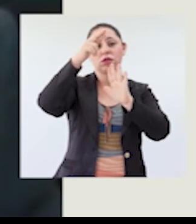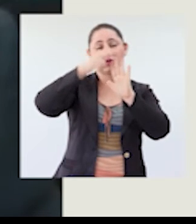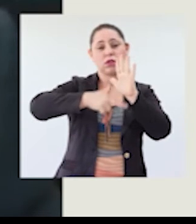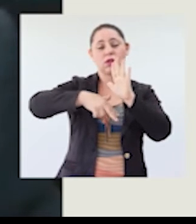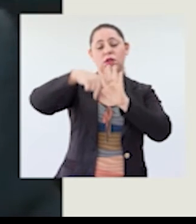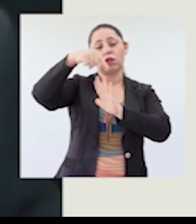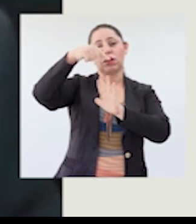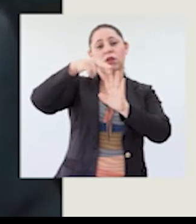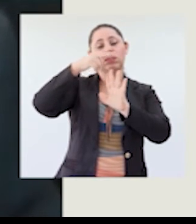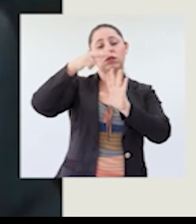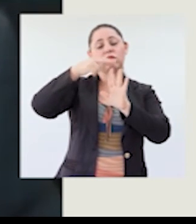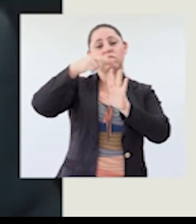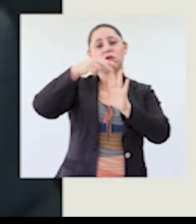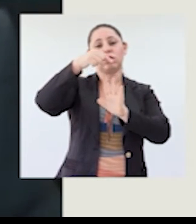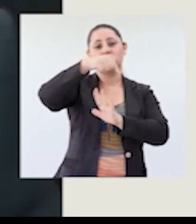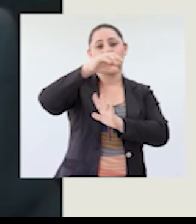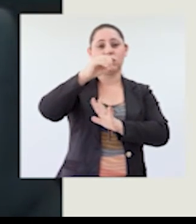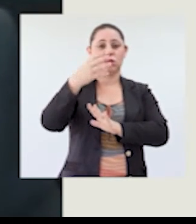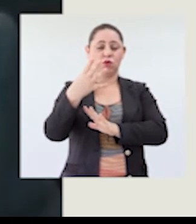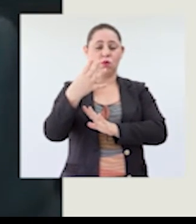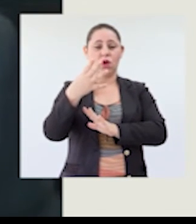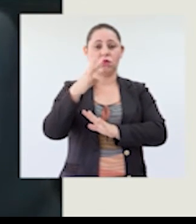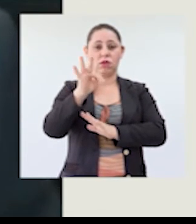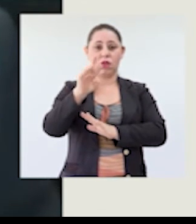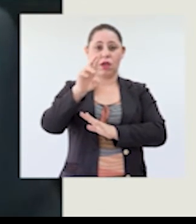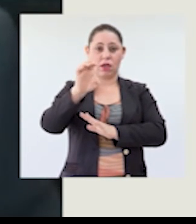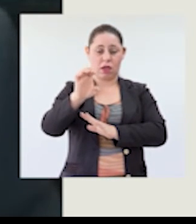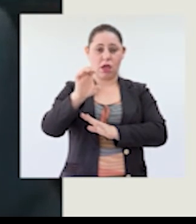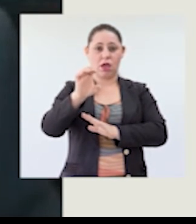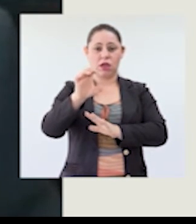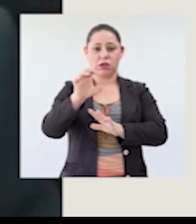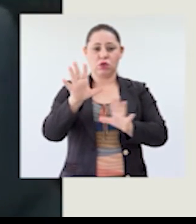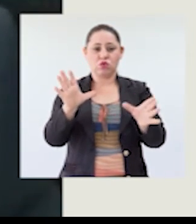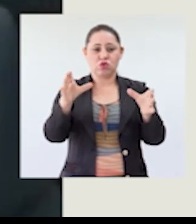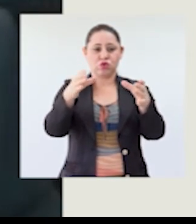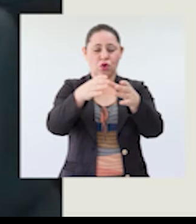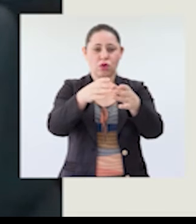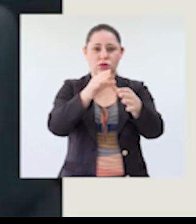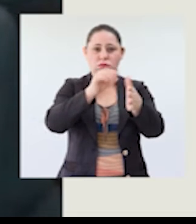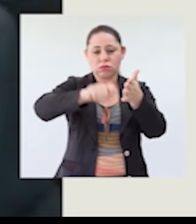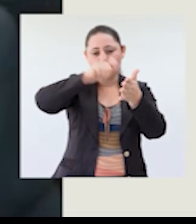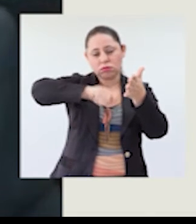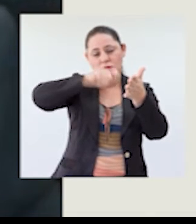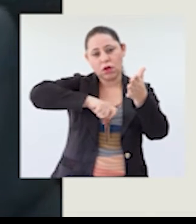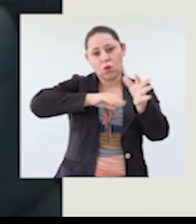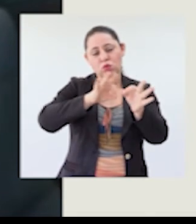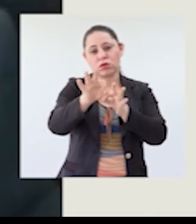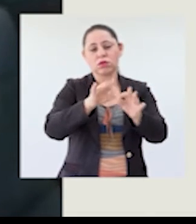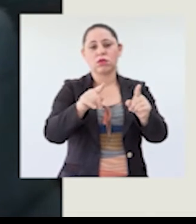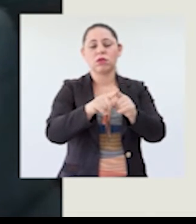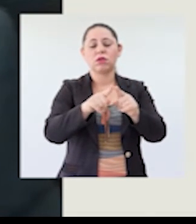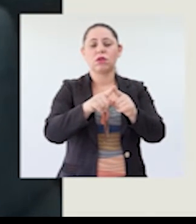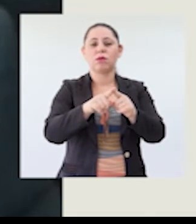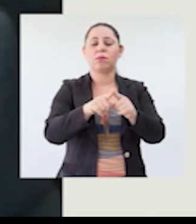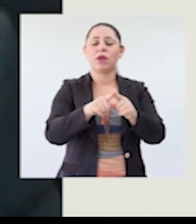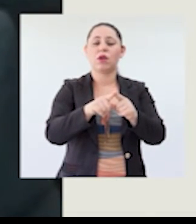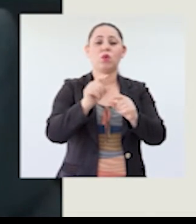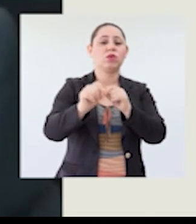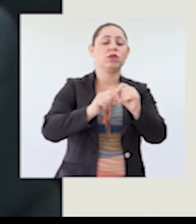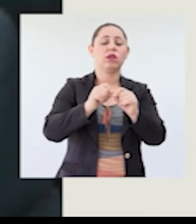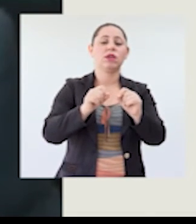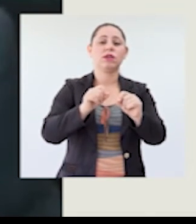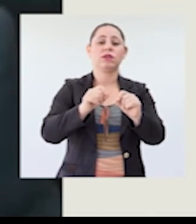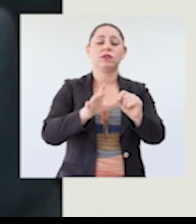a resolução 704 do TRE, que foi feita por várias mãos, e também o próprio plano de operações da Secretaria de Segurança.